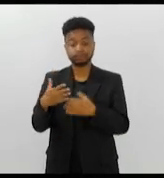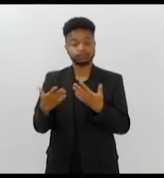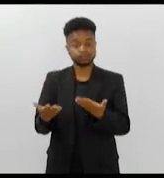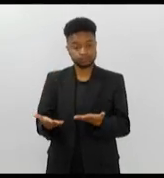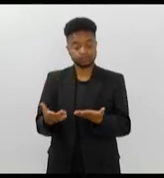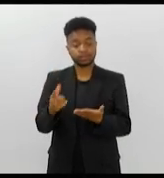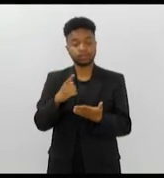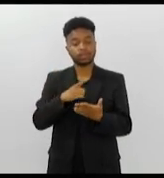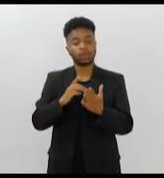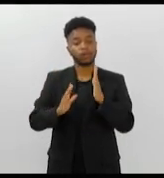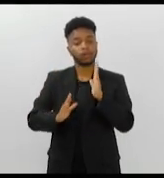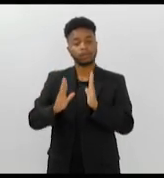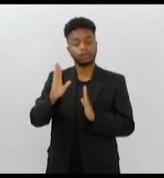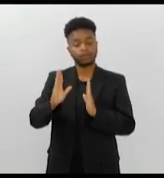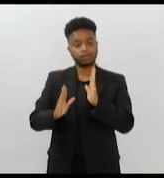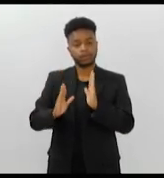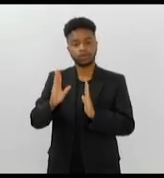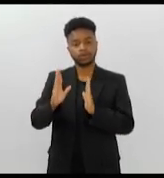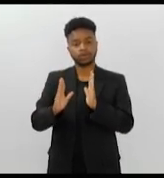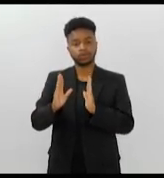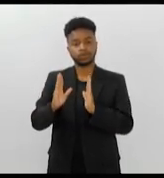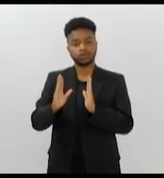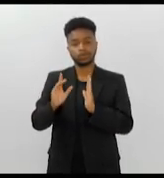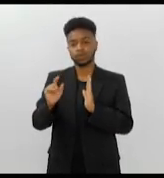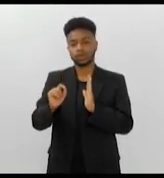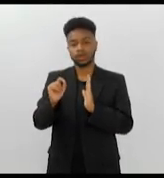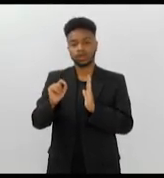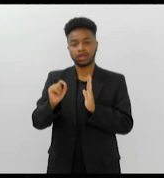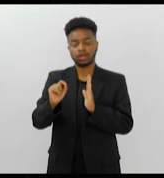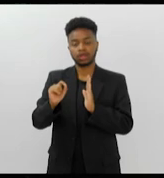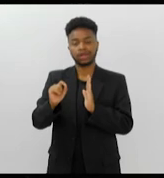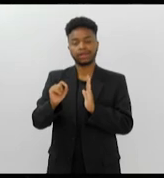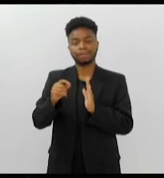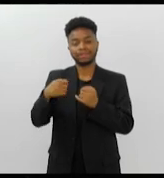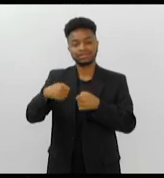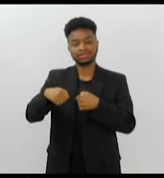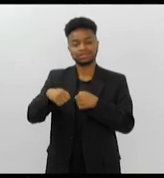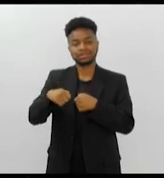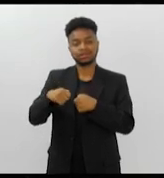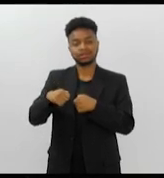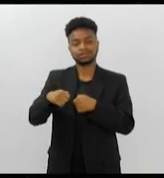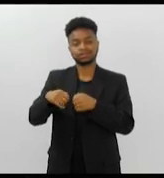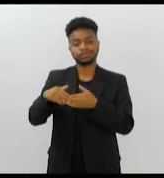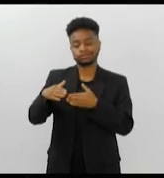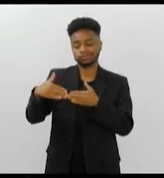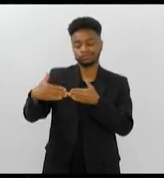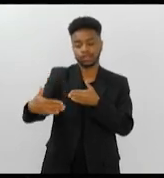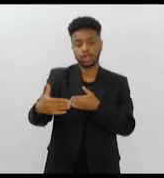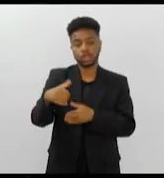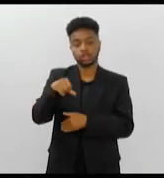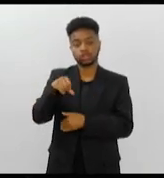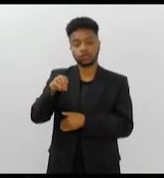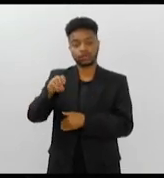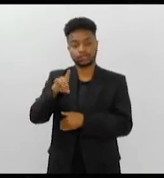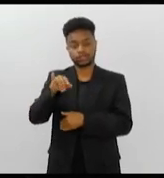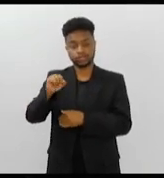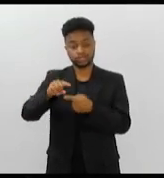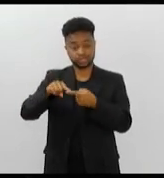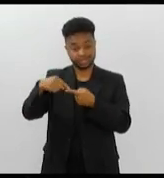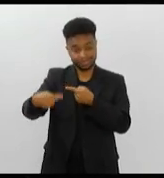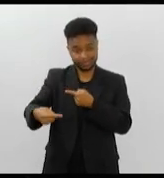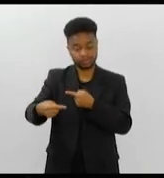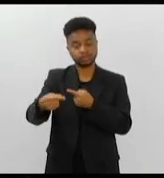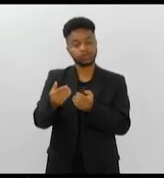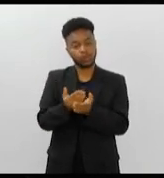a éde do princípio non mal entraria em vigor 90 dias após